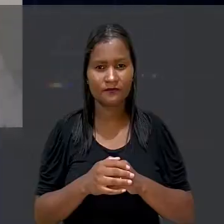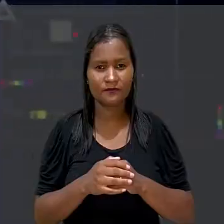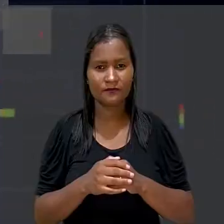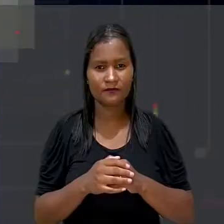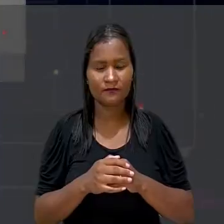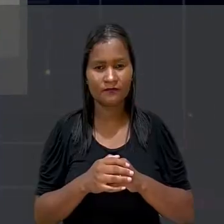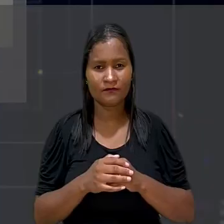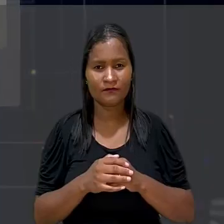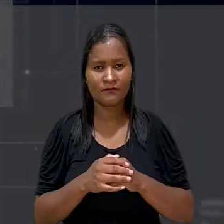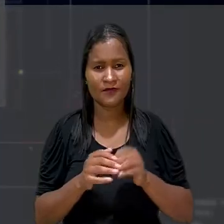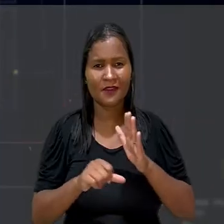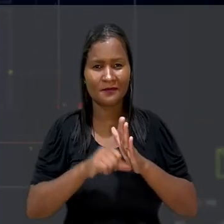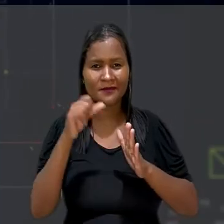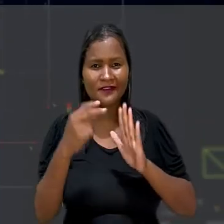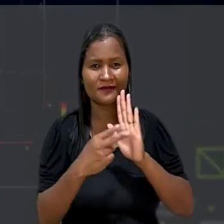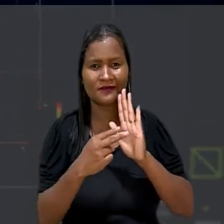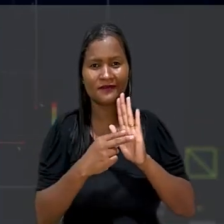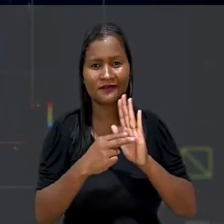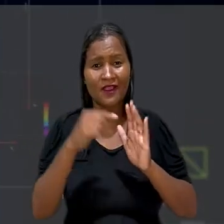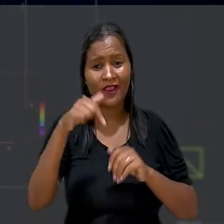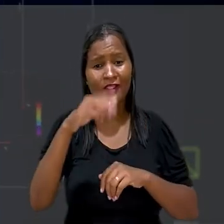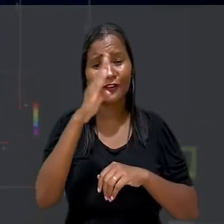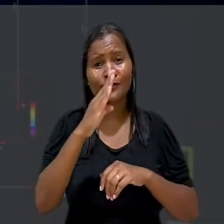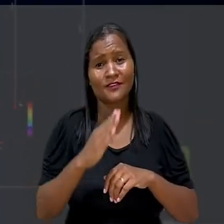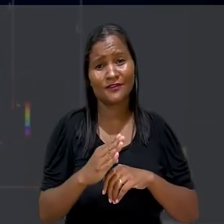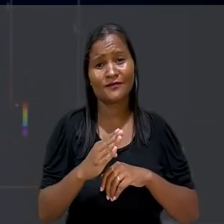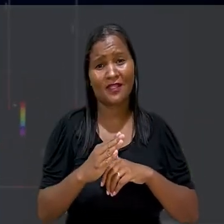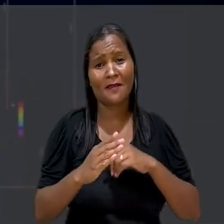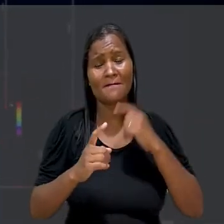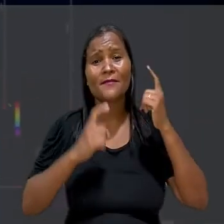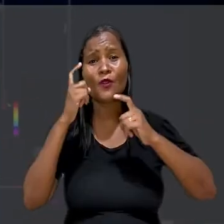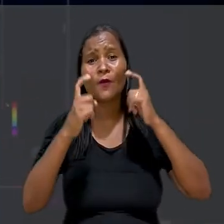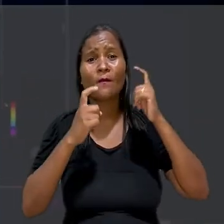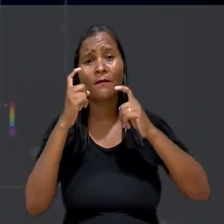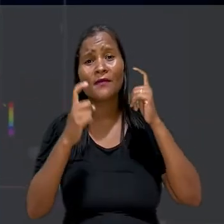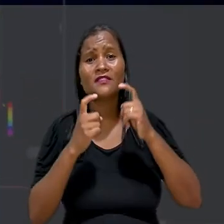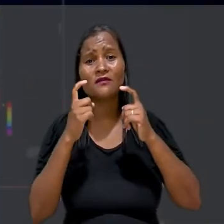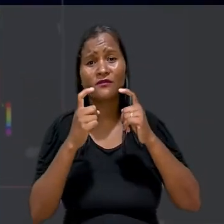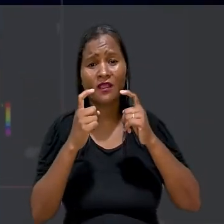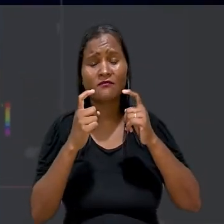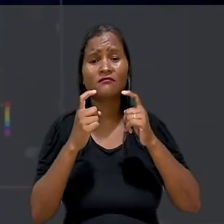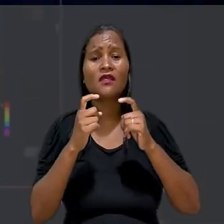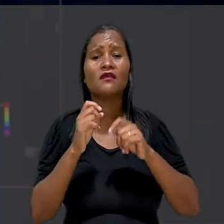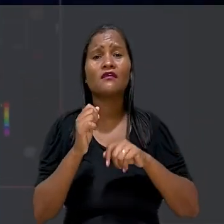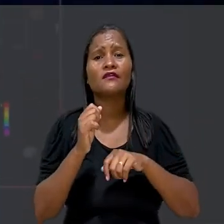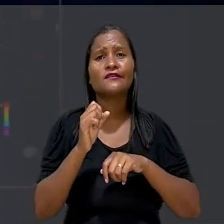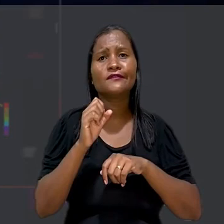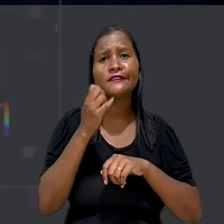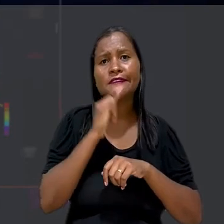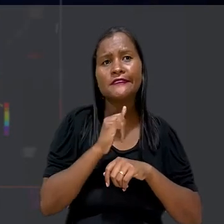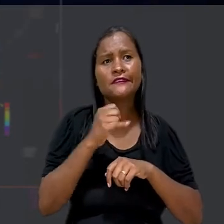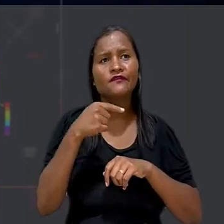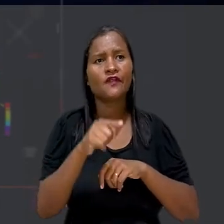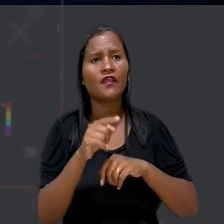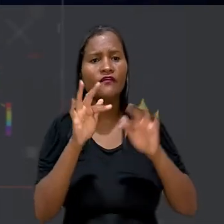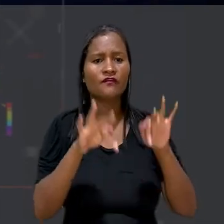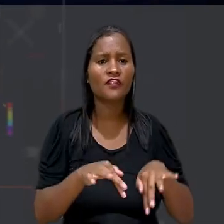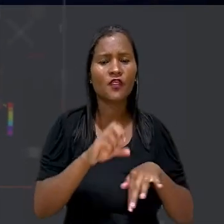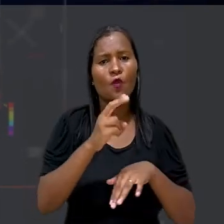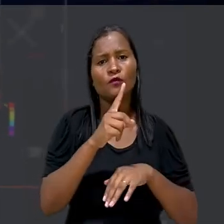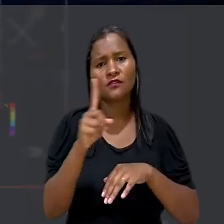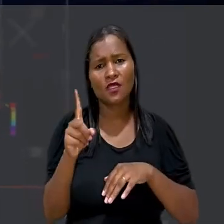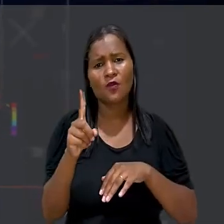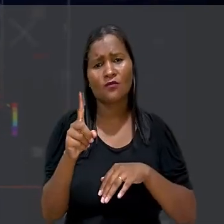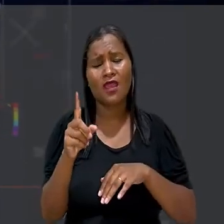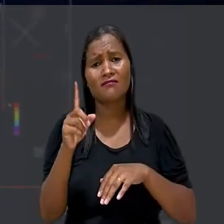A primeira chamada de atenção que a gente deveria ter aqui no Brasil não é sobre uma preocupação se profissão A ou B se vai deixar de existir. É se a gente está formando